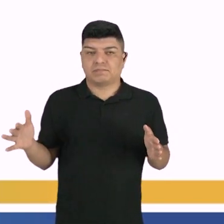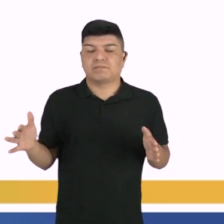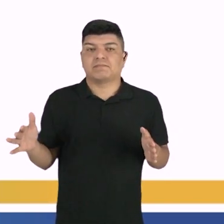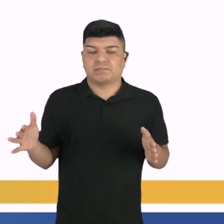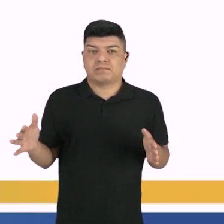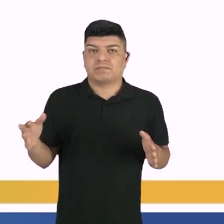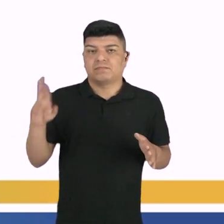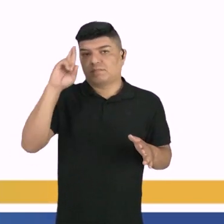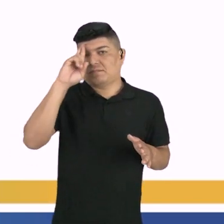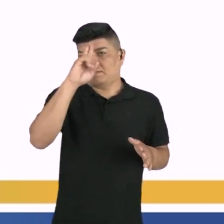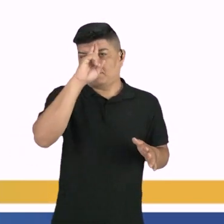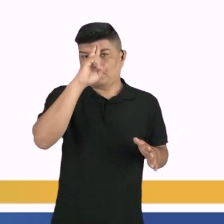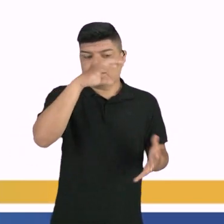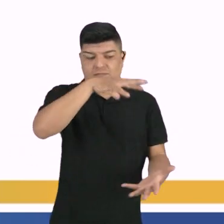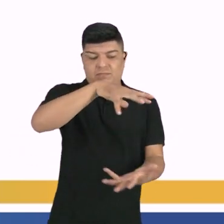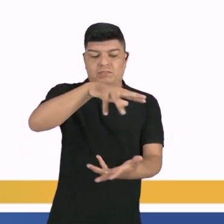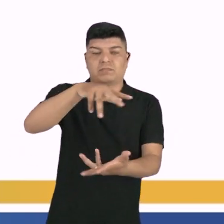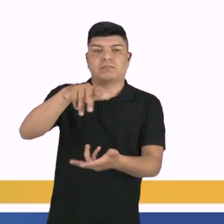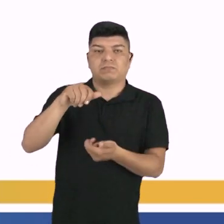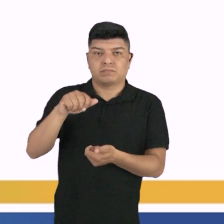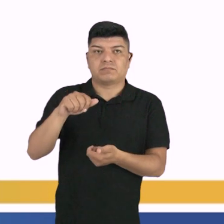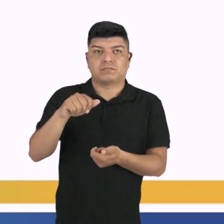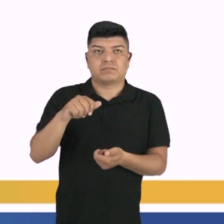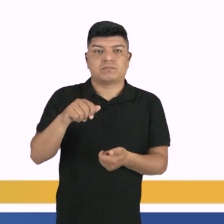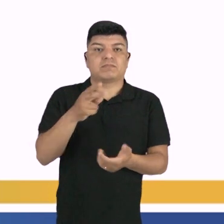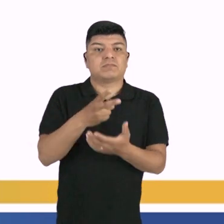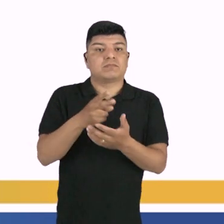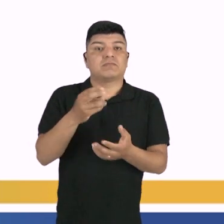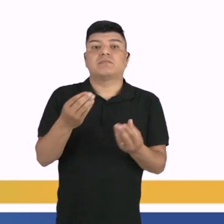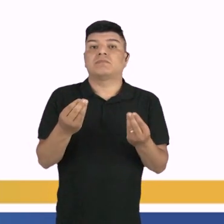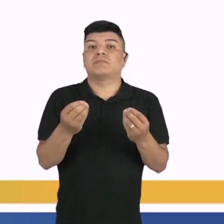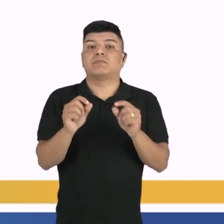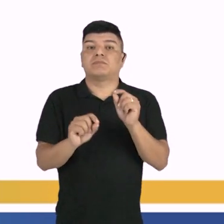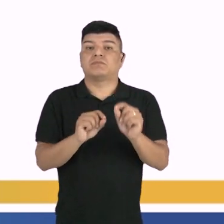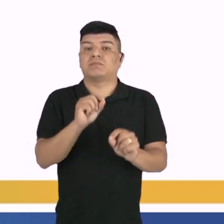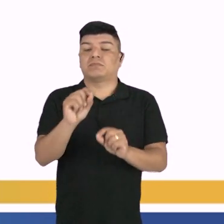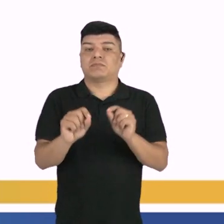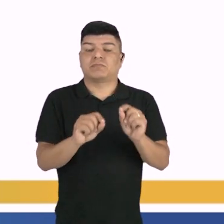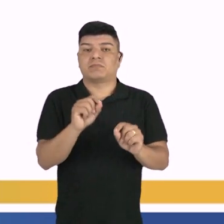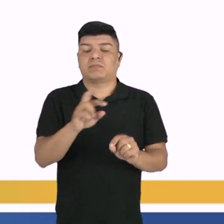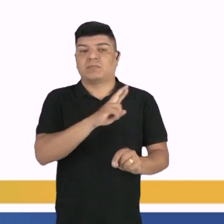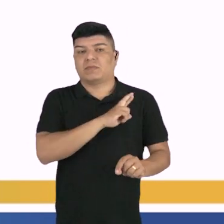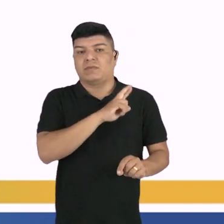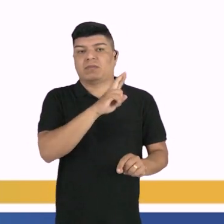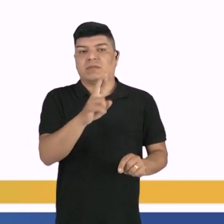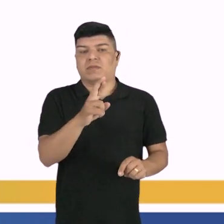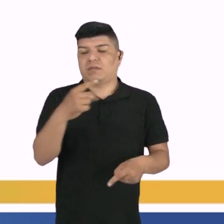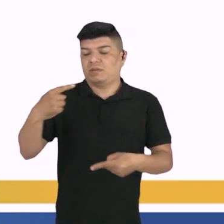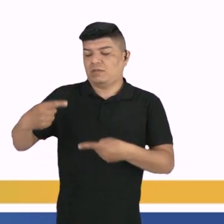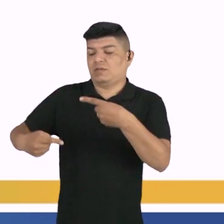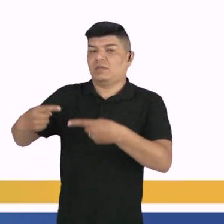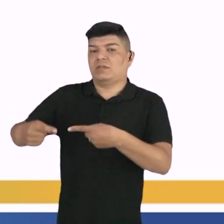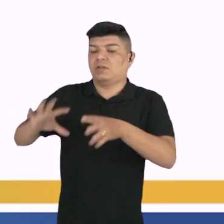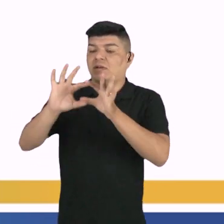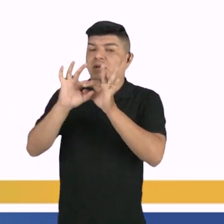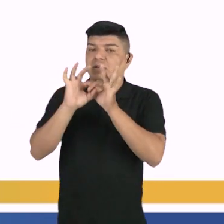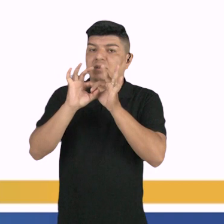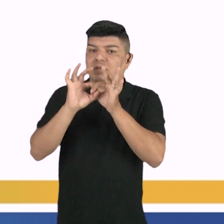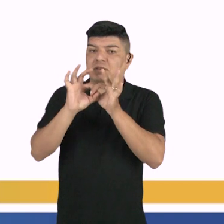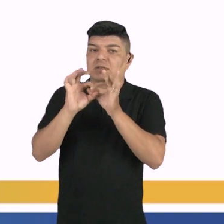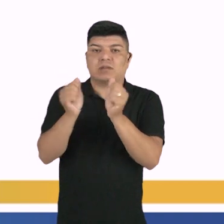religião ela é necessária, inclusive, para a manutenção da ordem. E ele também não criticou a prática de fé das pessoas.